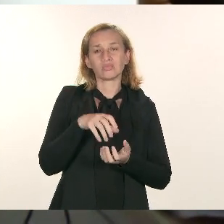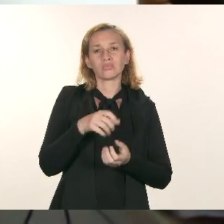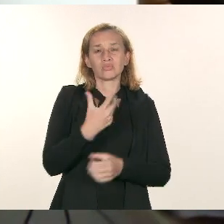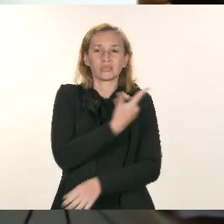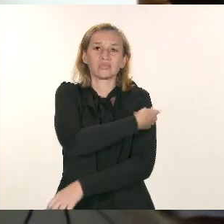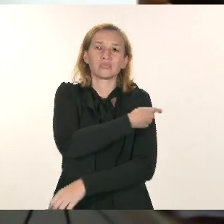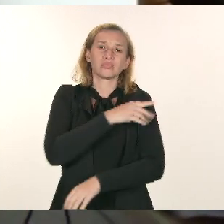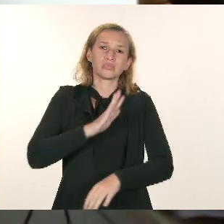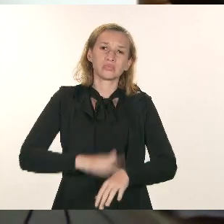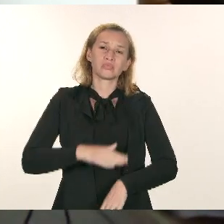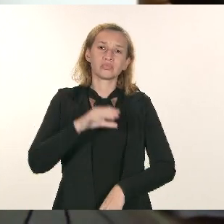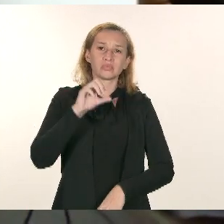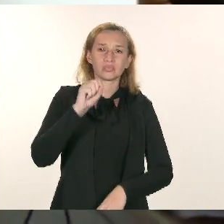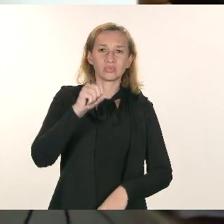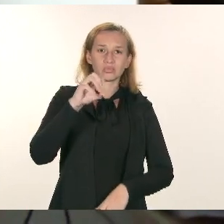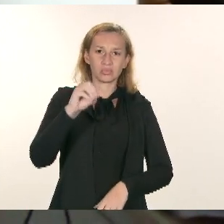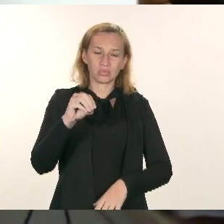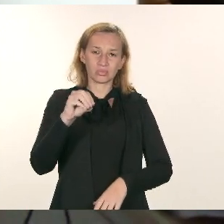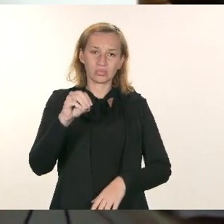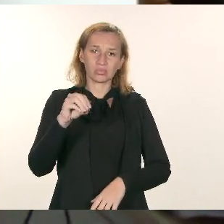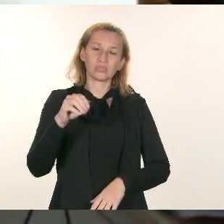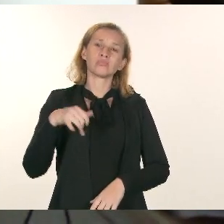maiores de 80 anos.